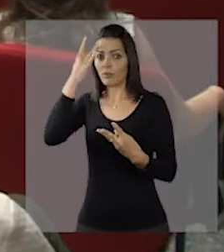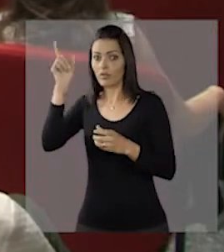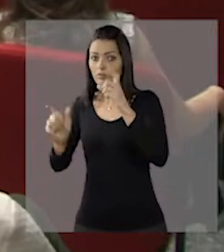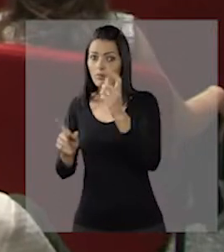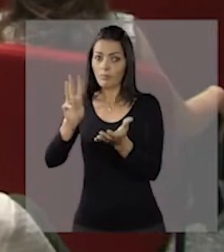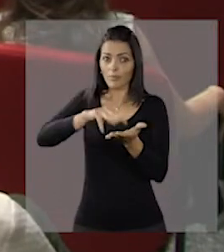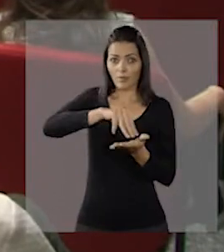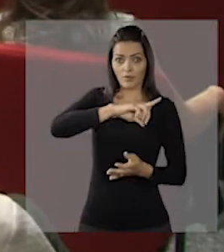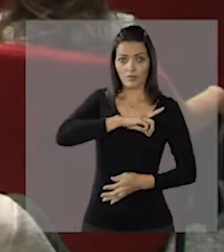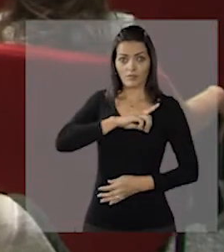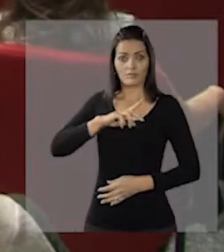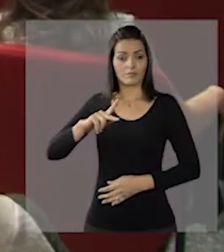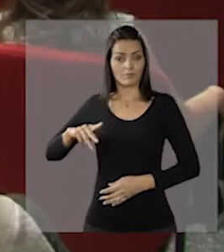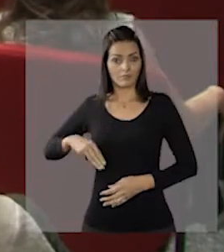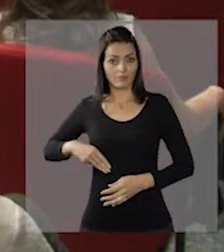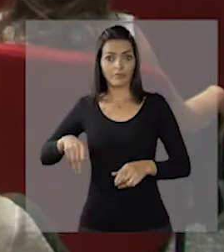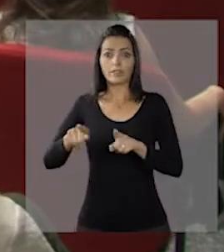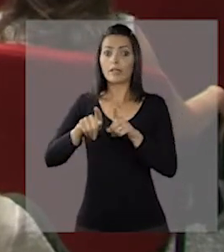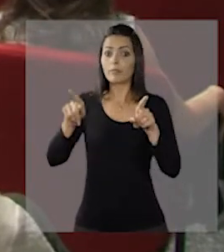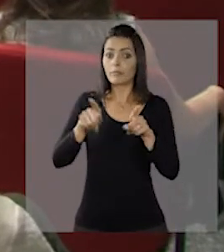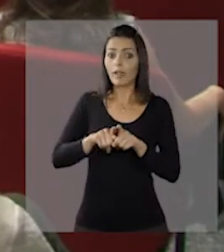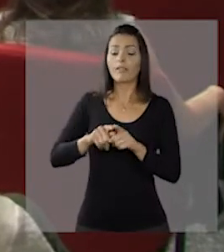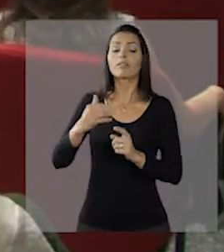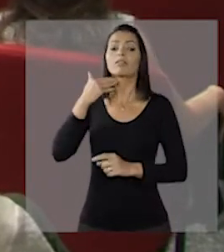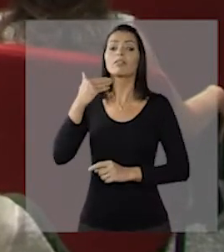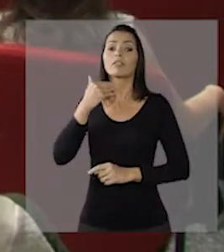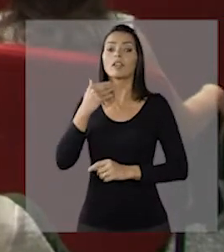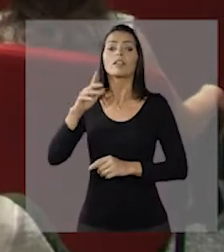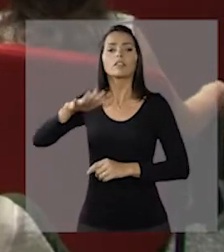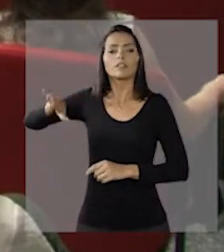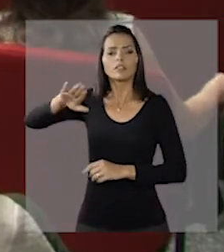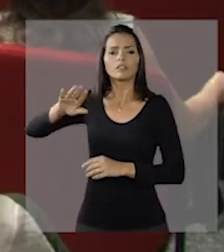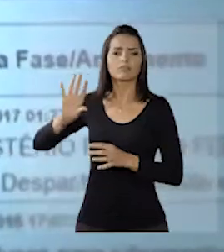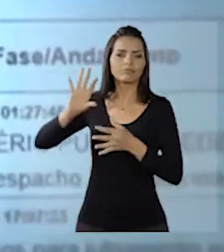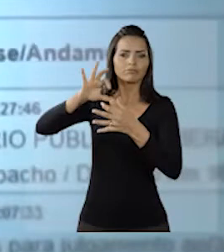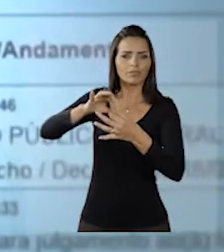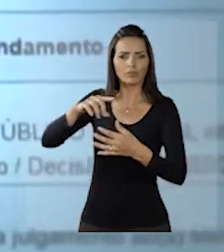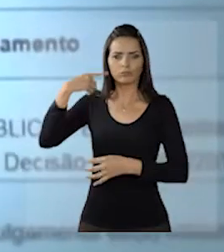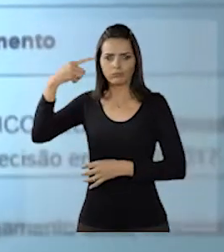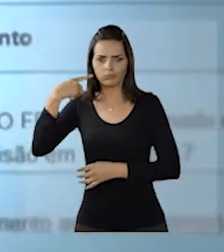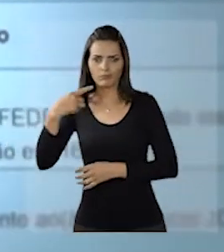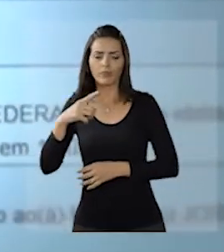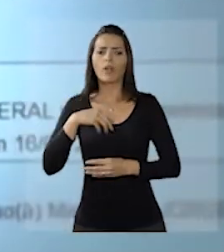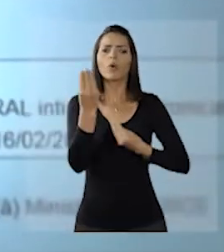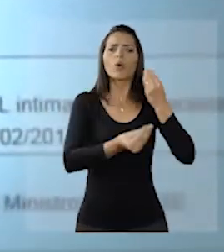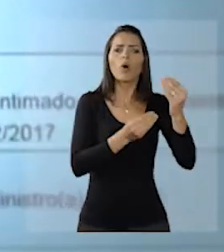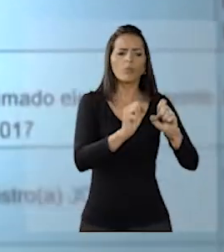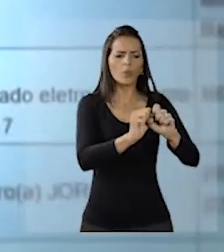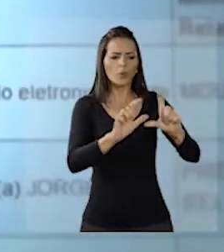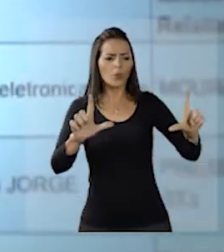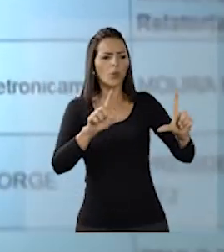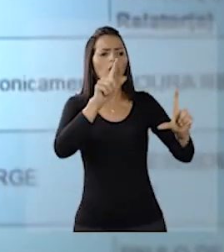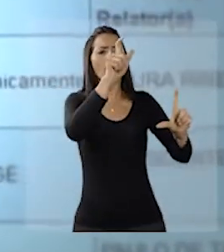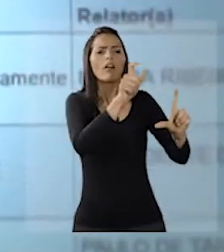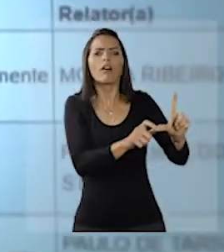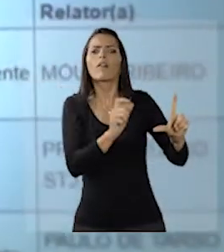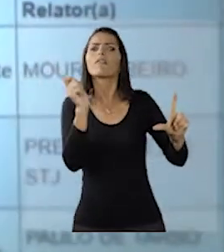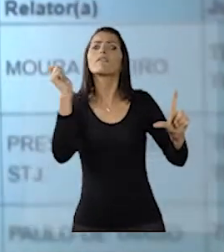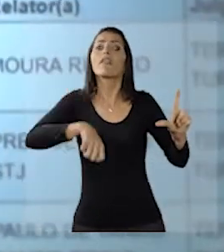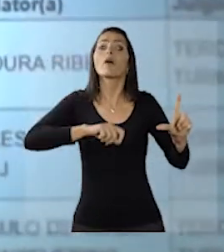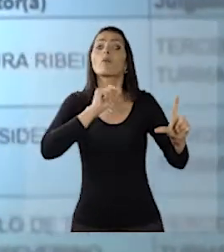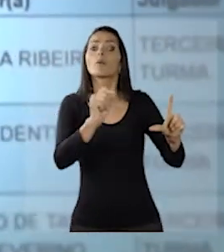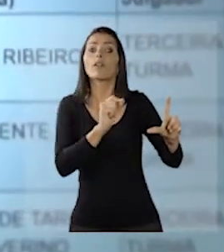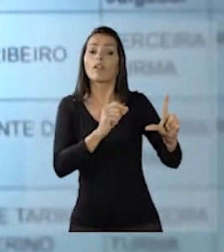do Ministério Público e tribunais e demais operadores jurídicos. Dentre as funcionalidades disponíveis estão